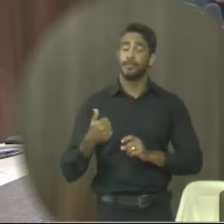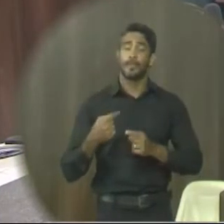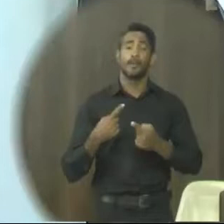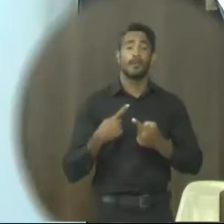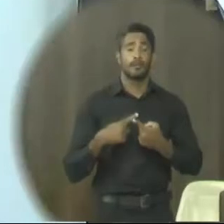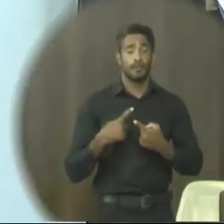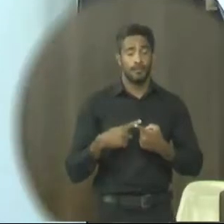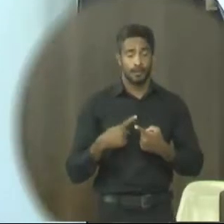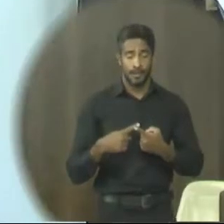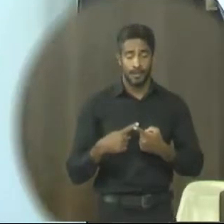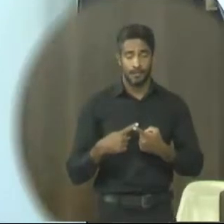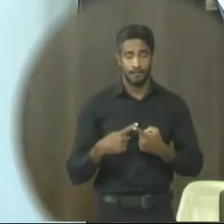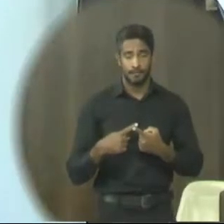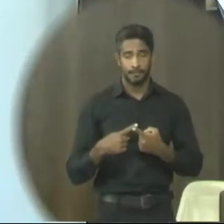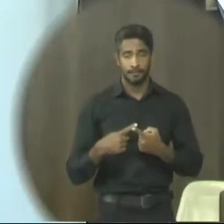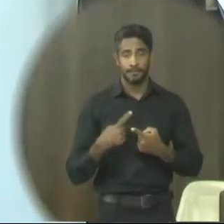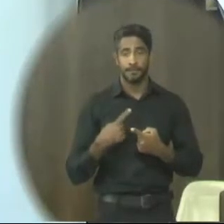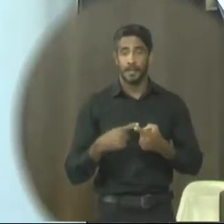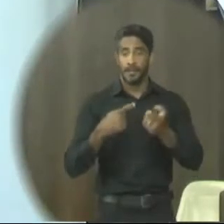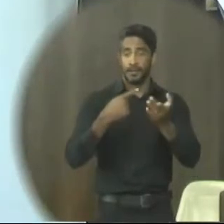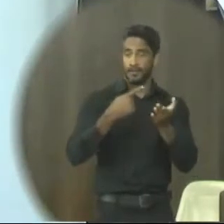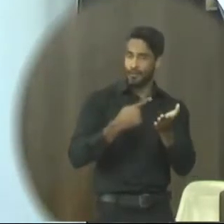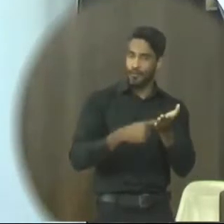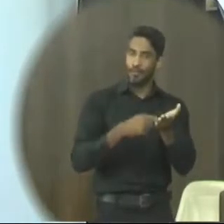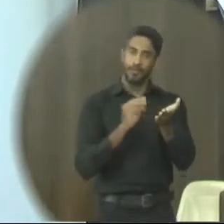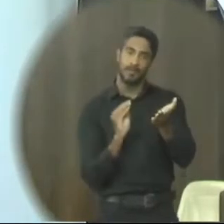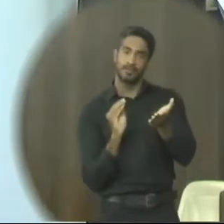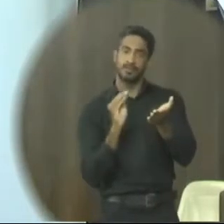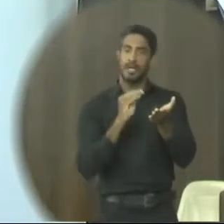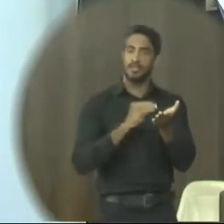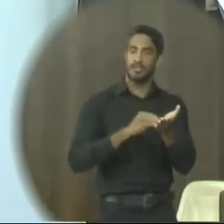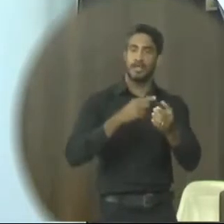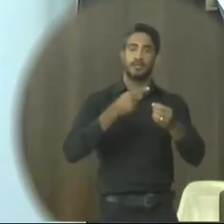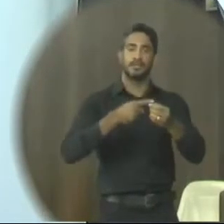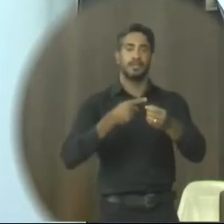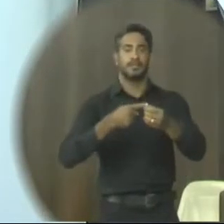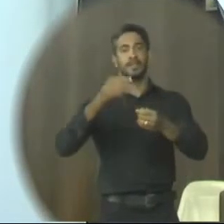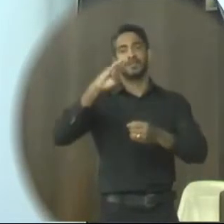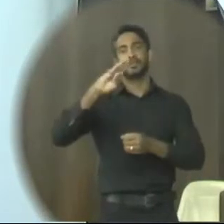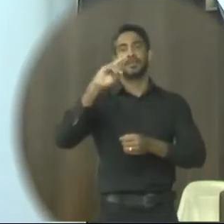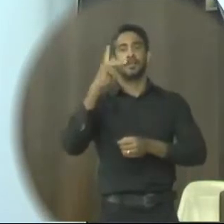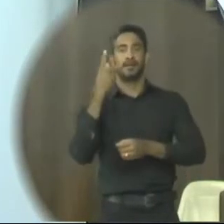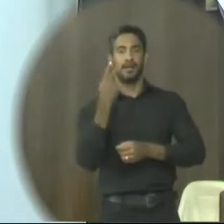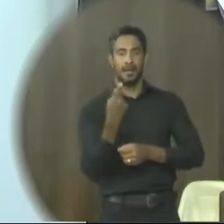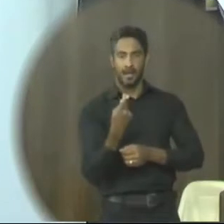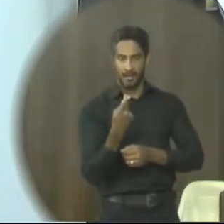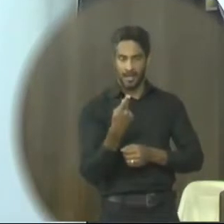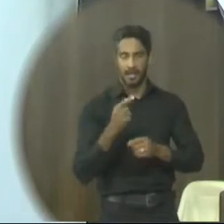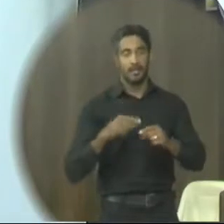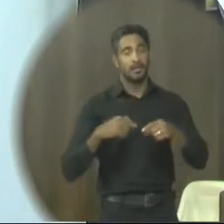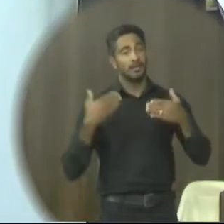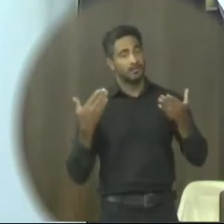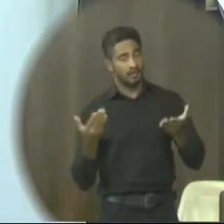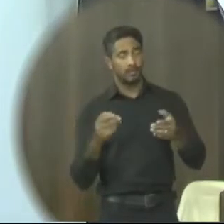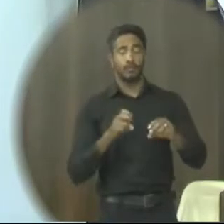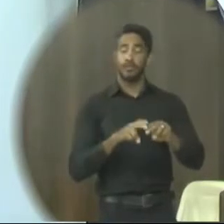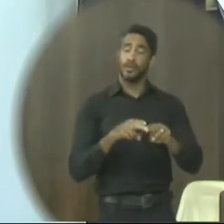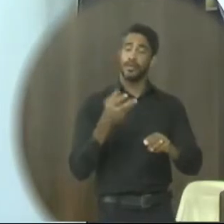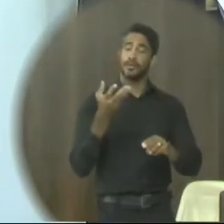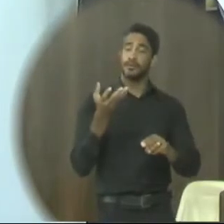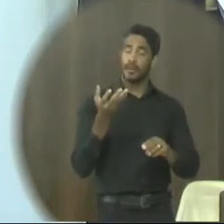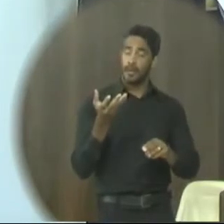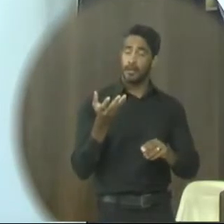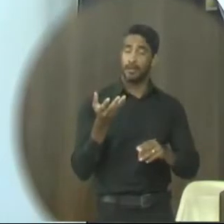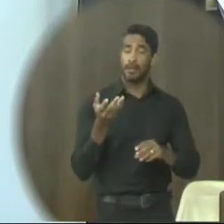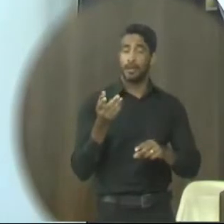março de 2022. Motivo, compromisso anteriormente agendado na cidade de Belo Horizonte. Posto isto, requer a Vossa